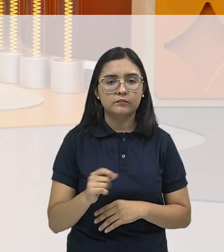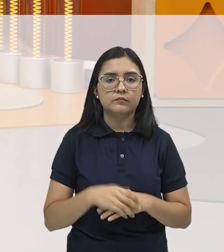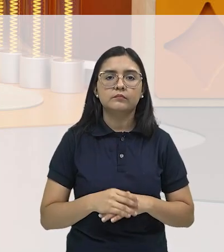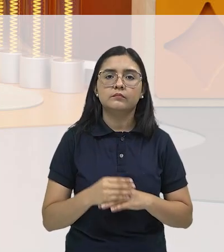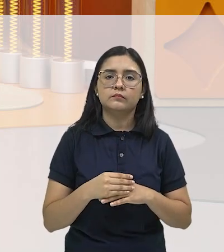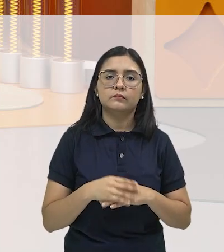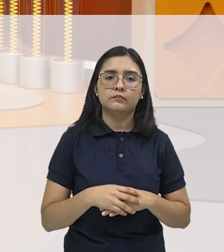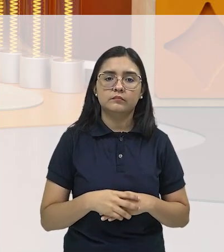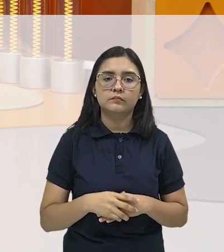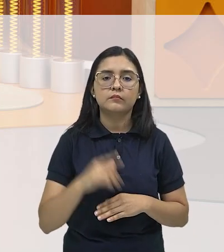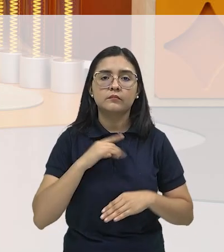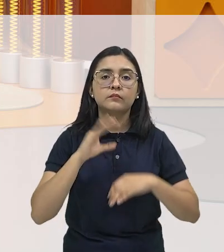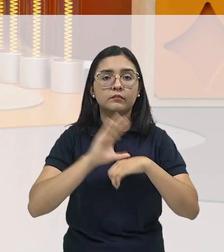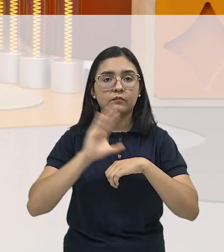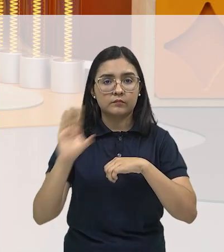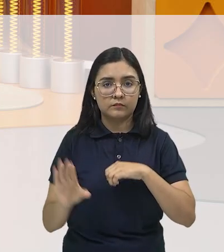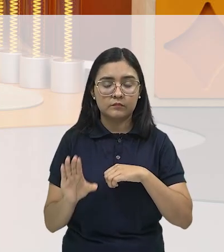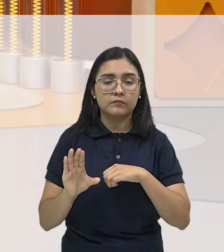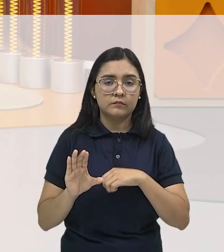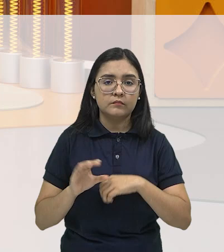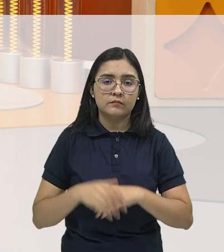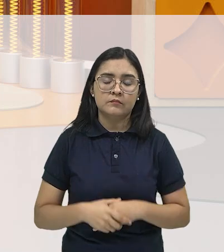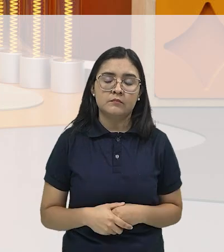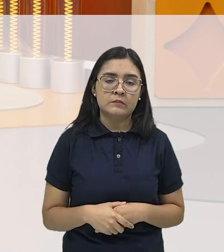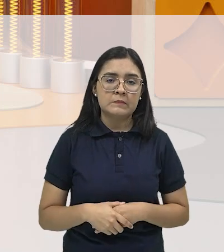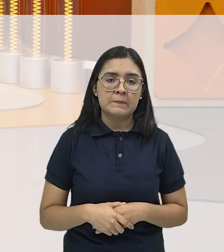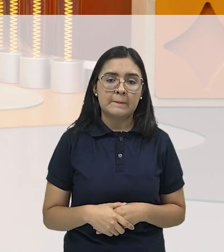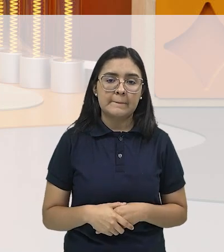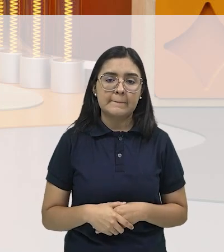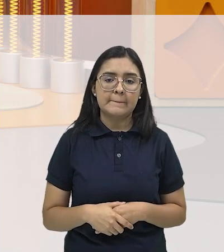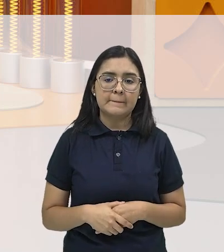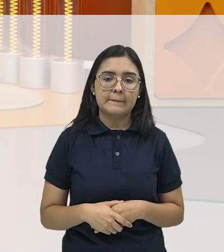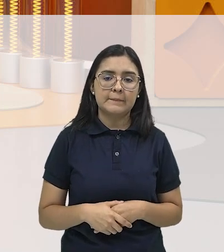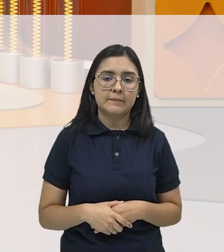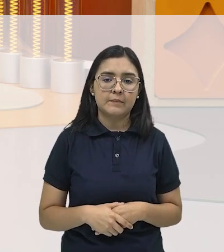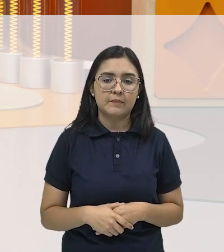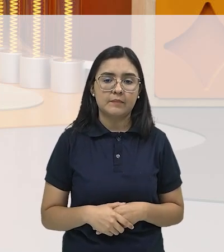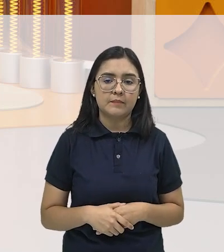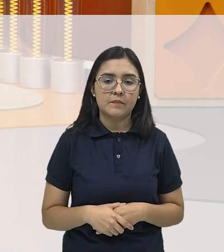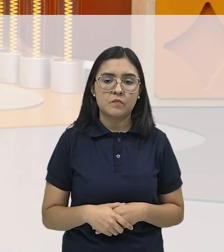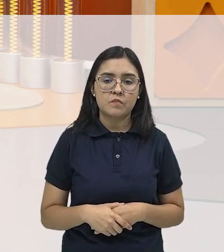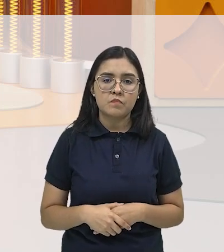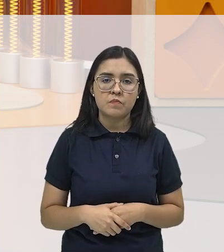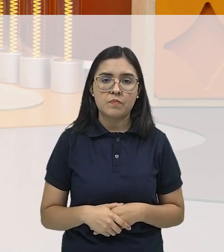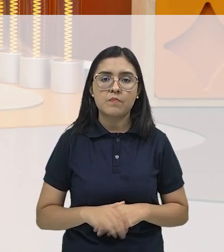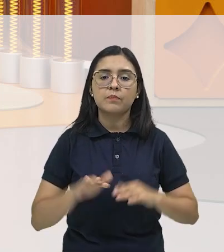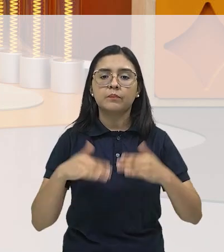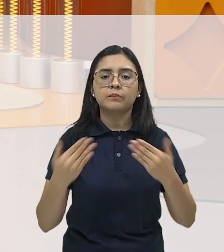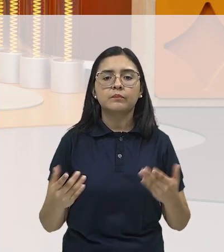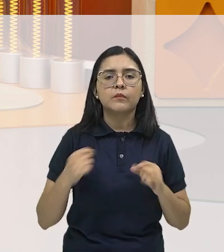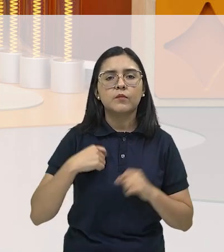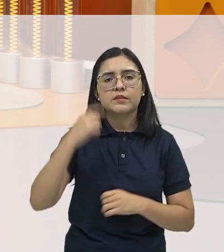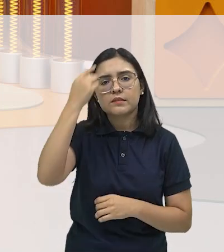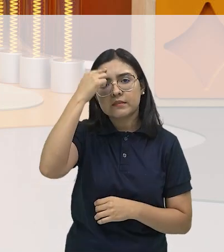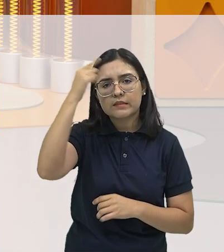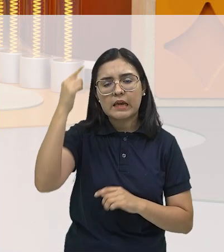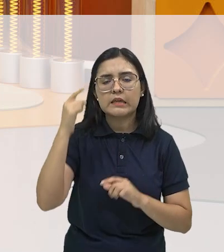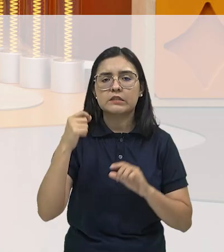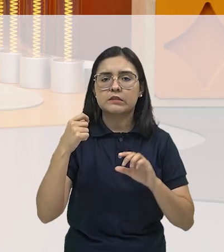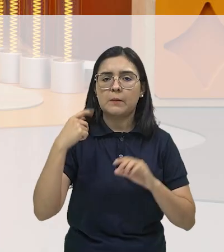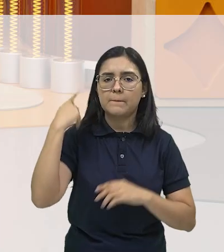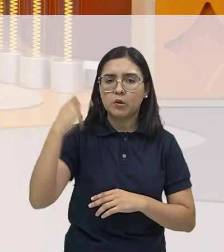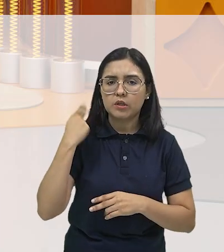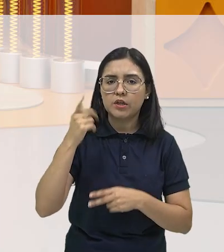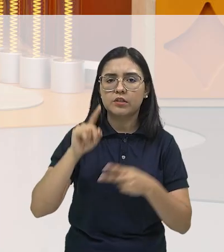na nossa Constituição, tá? Ou seja, essas ideias